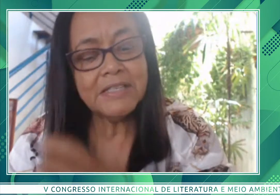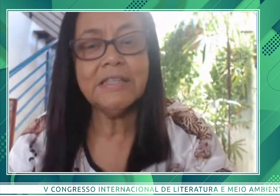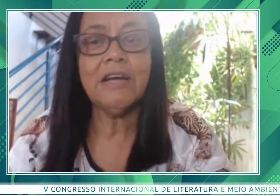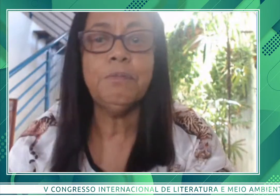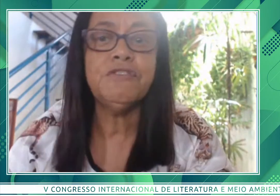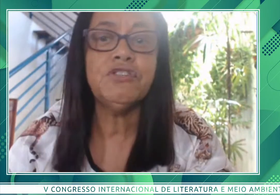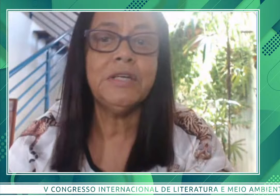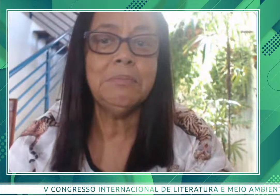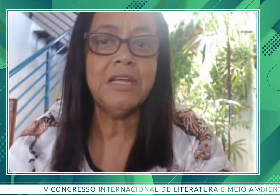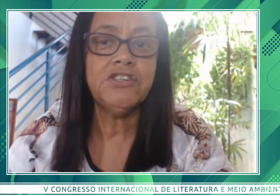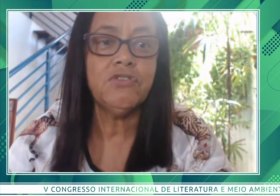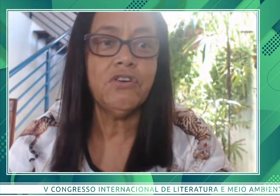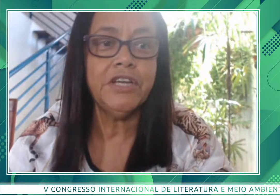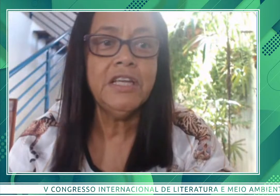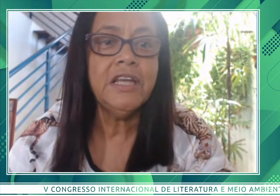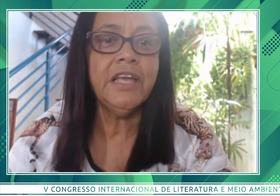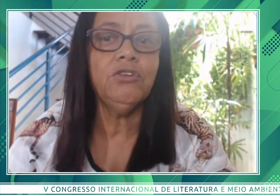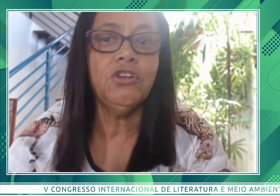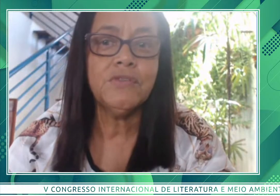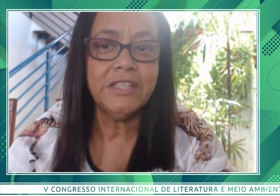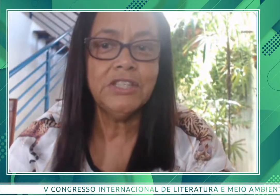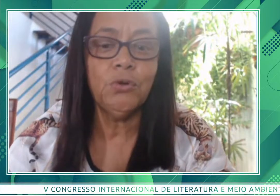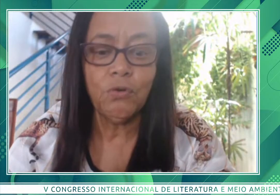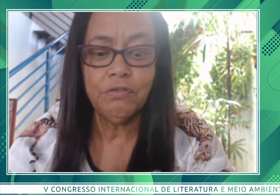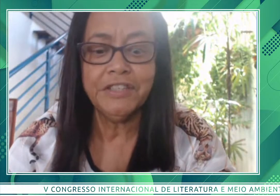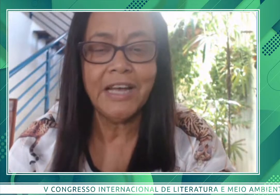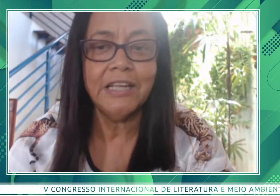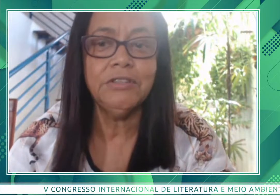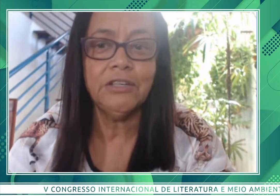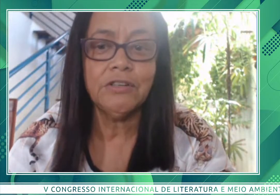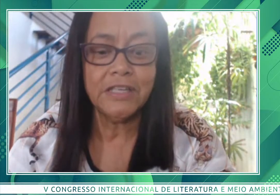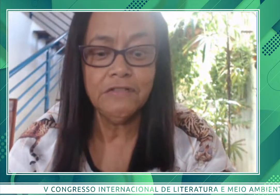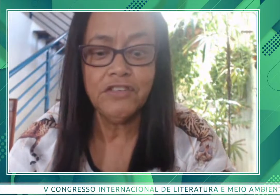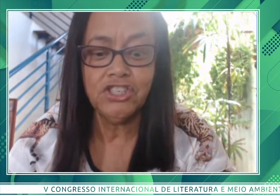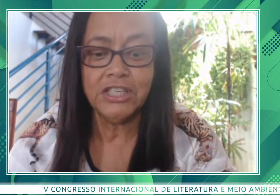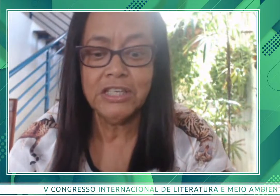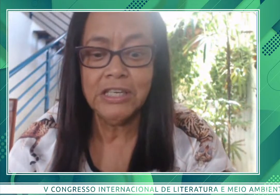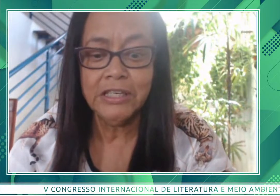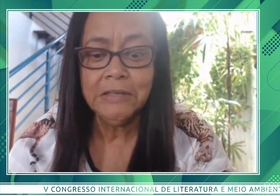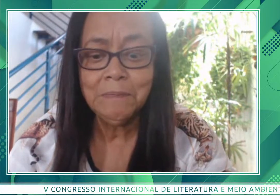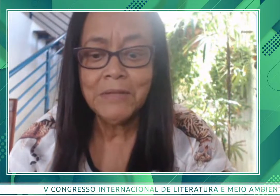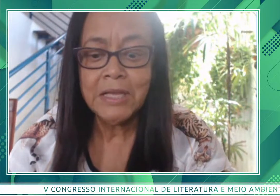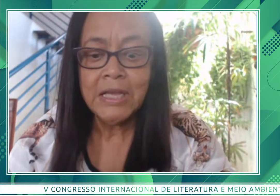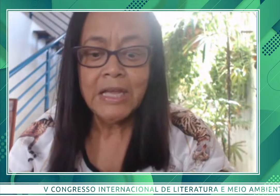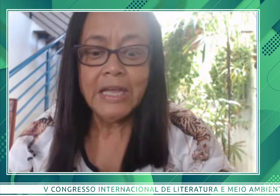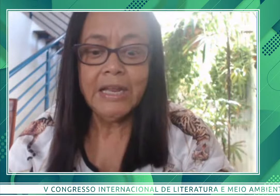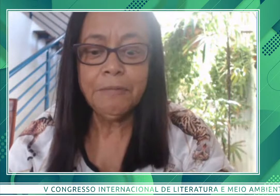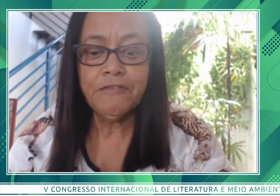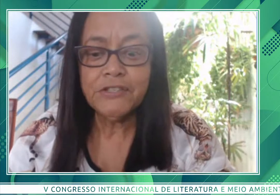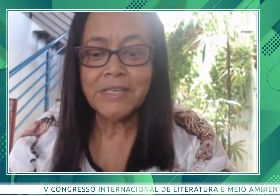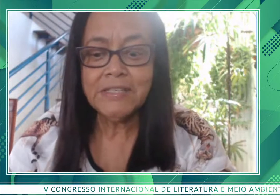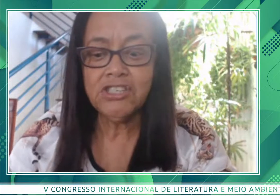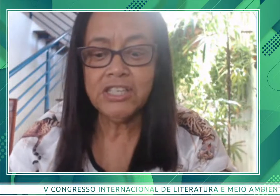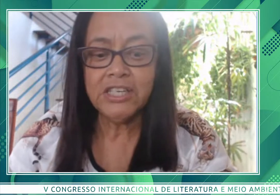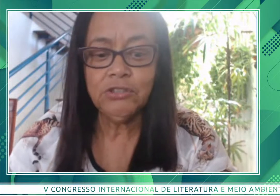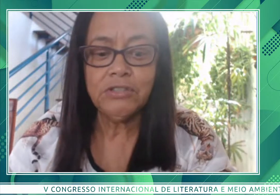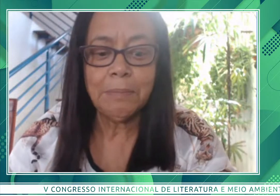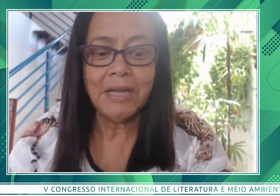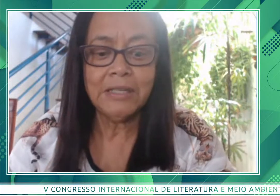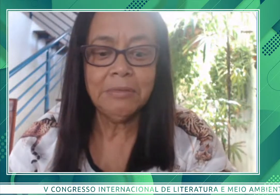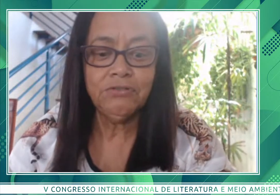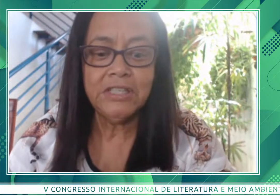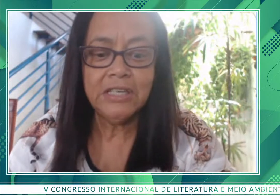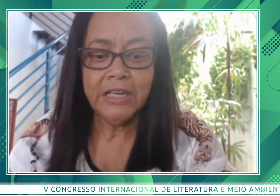de apresentar o professor Animesh Roy, que é o nosso editor convidado da nossa revista Healy. Ele é professor assistente